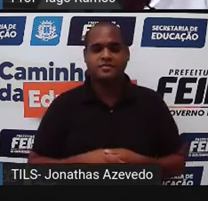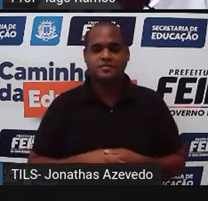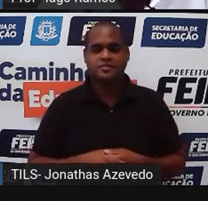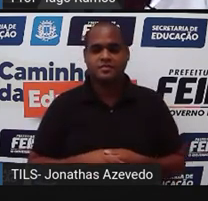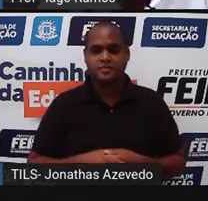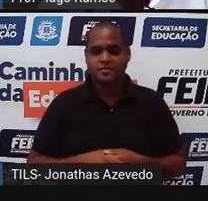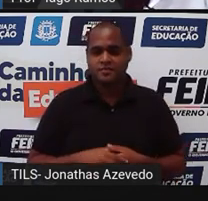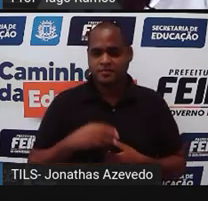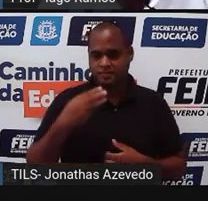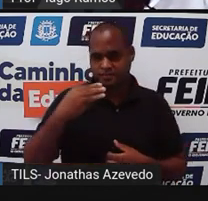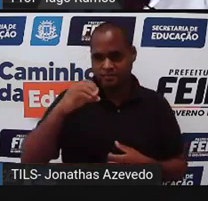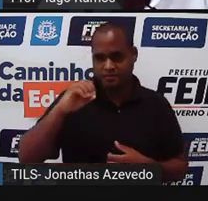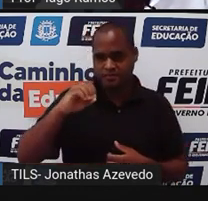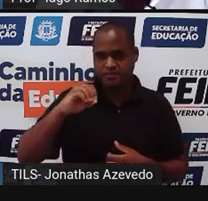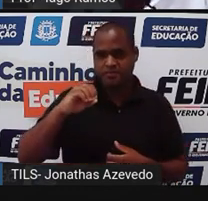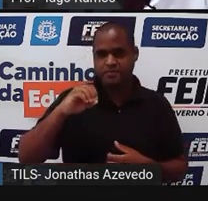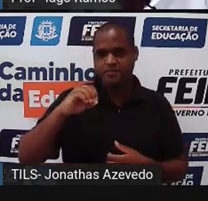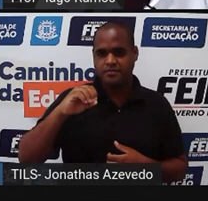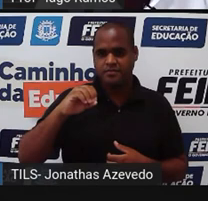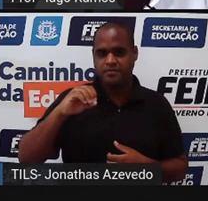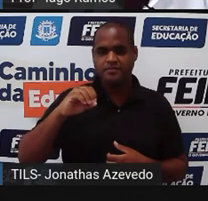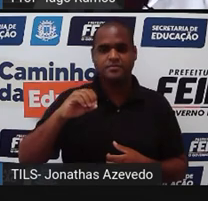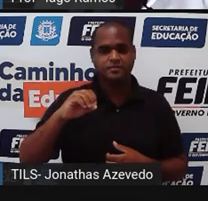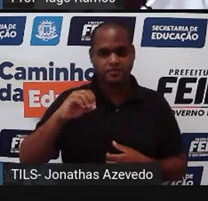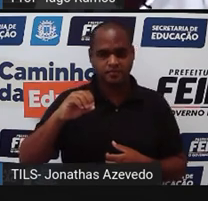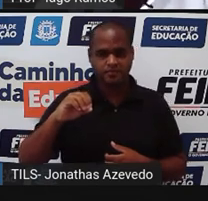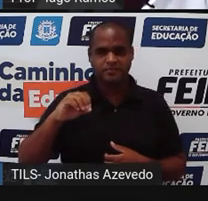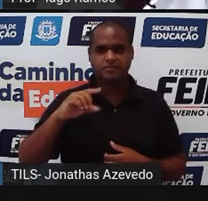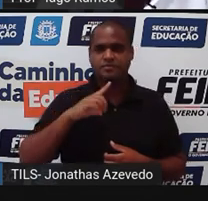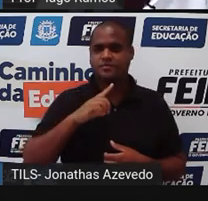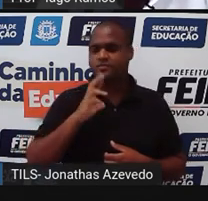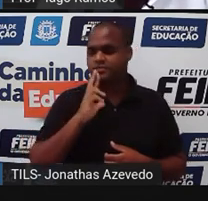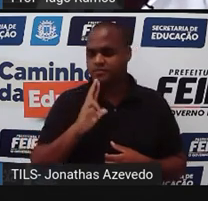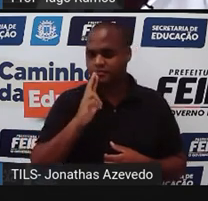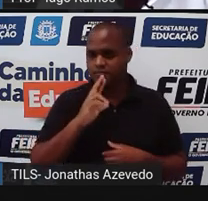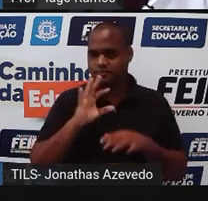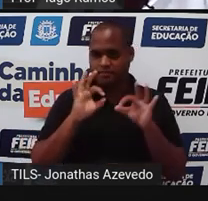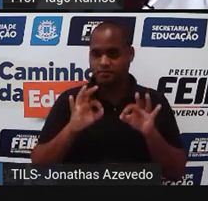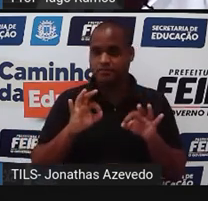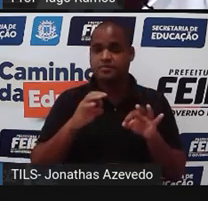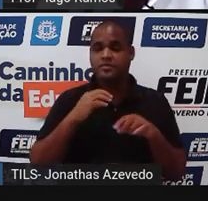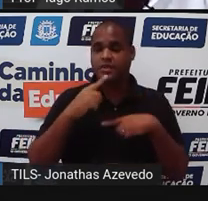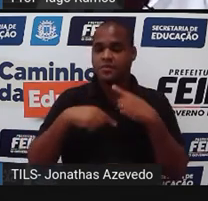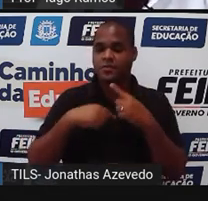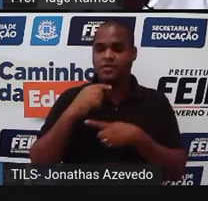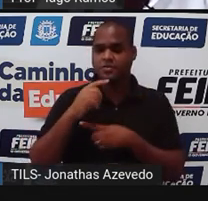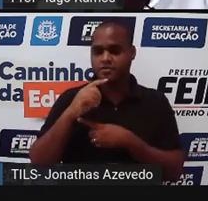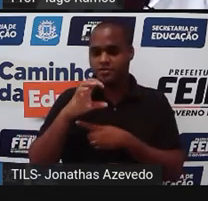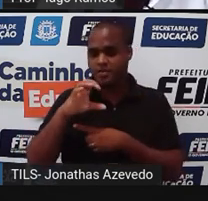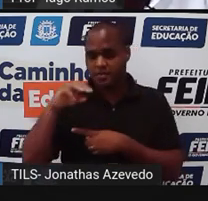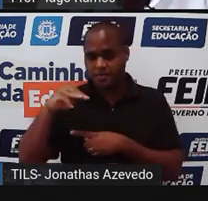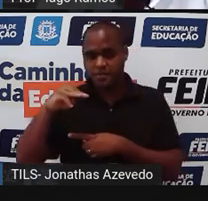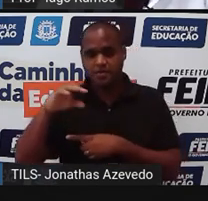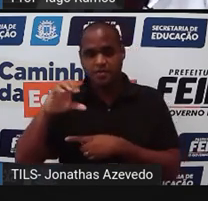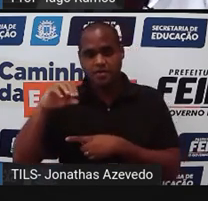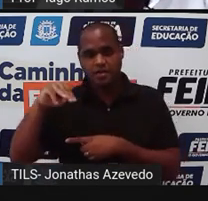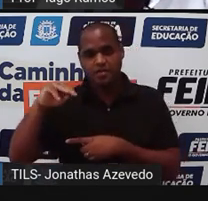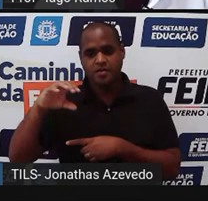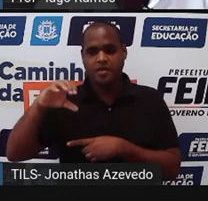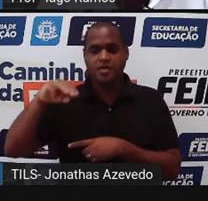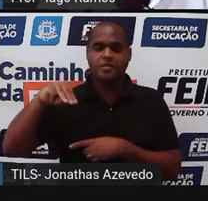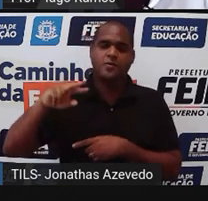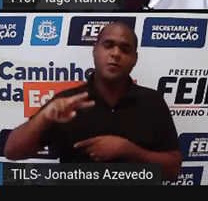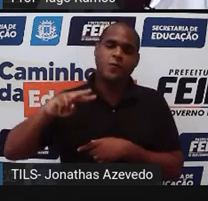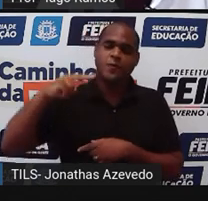O que é 30 avó já adiantando o resultado e depois centímetro vezes centímetros e vai dar